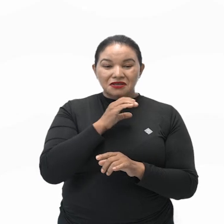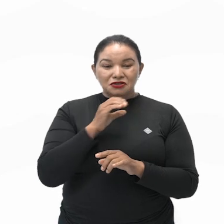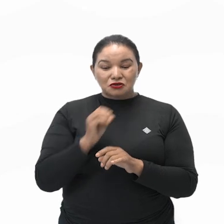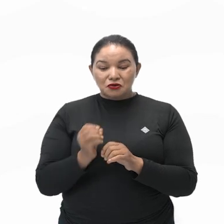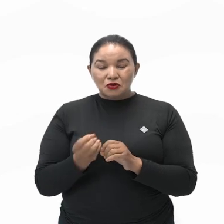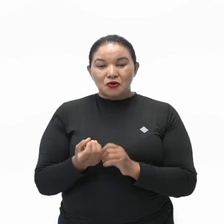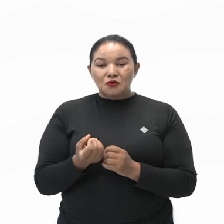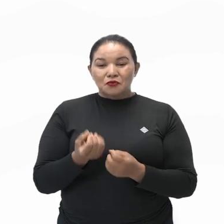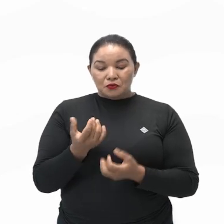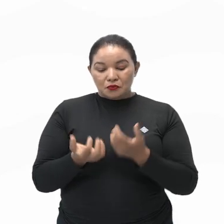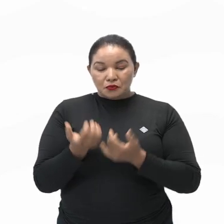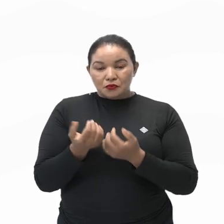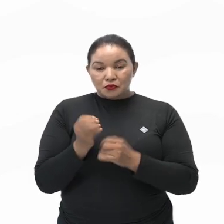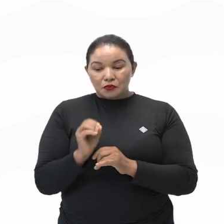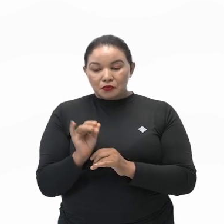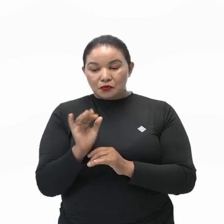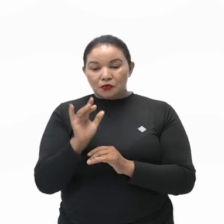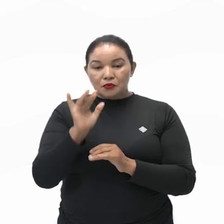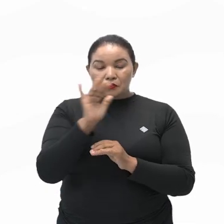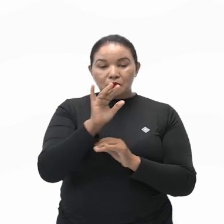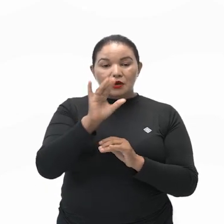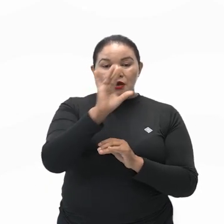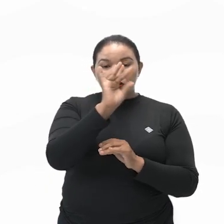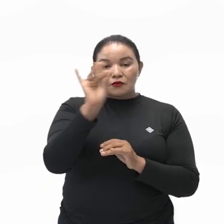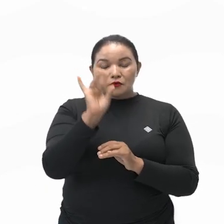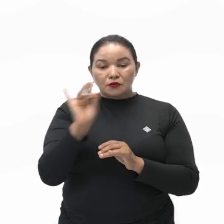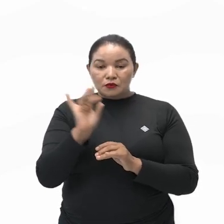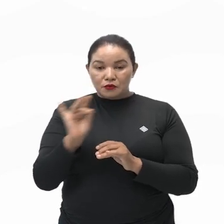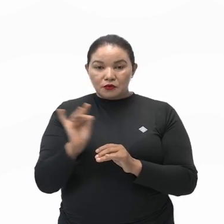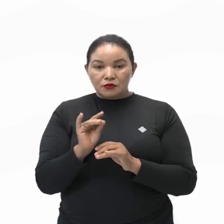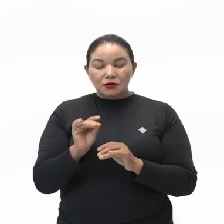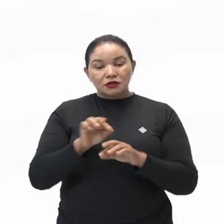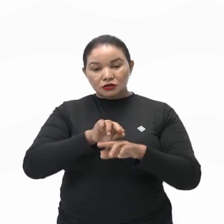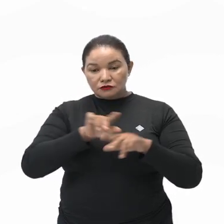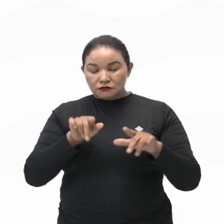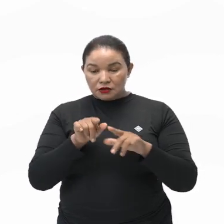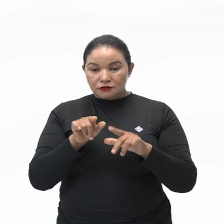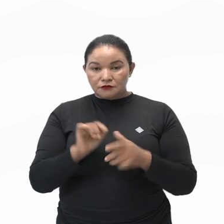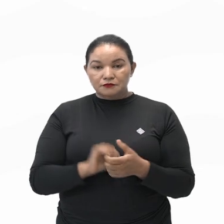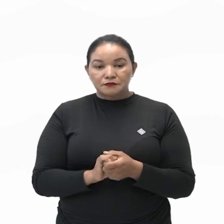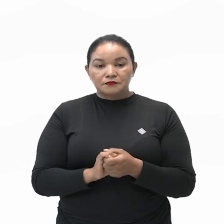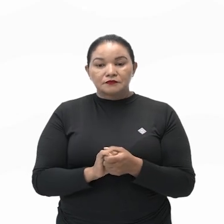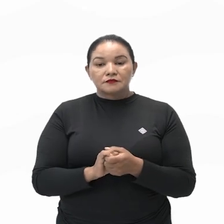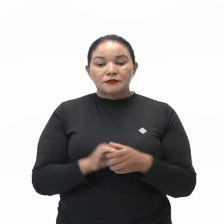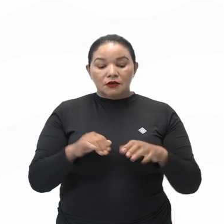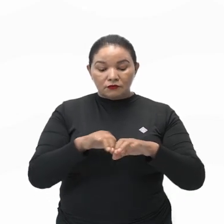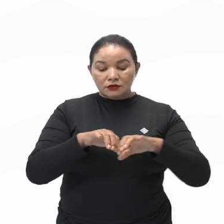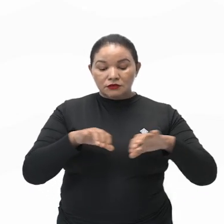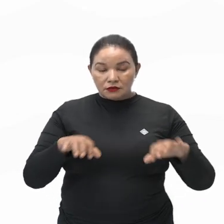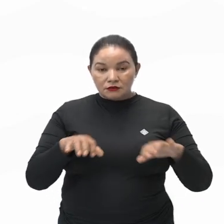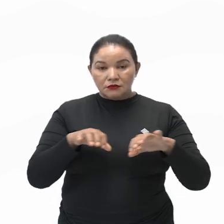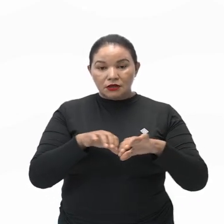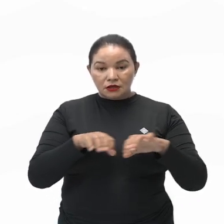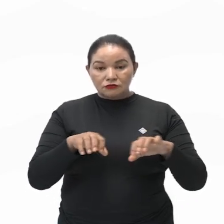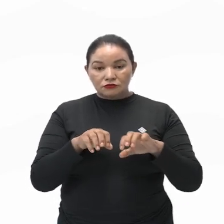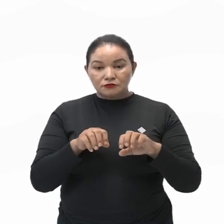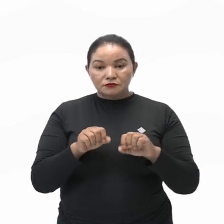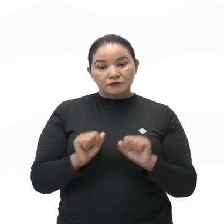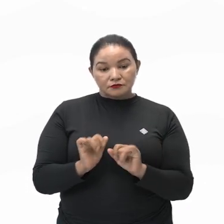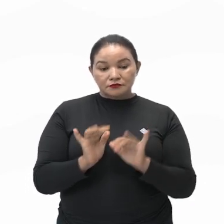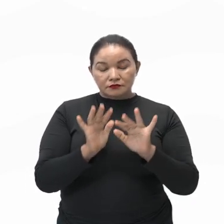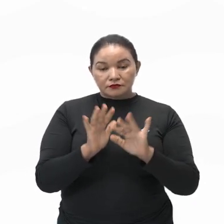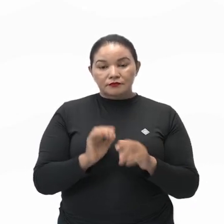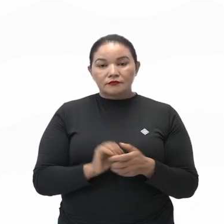e aí podem ter ali vários líquidos. Quando a gente aquece, os líquidos são separados em gases. Ou